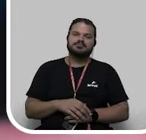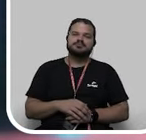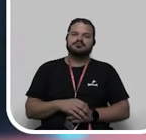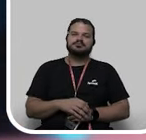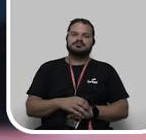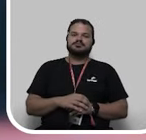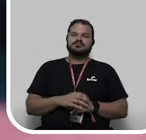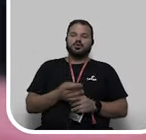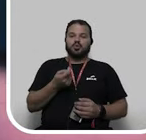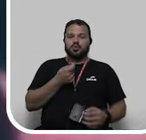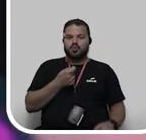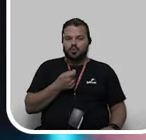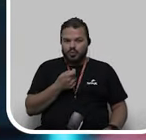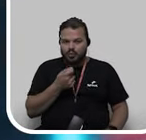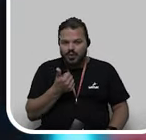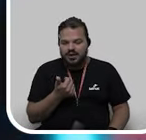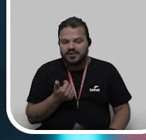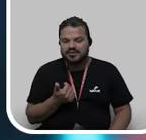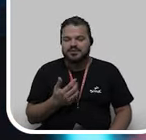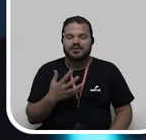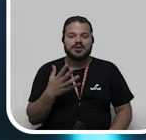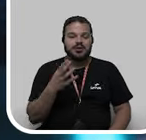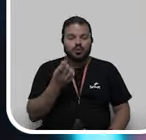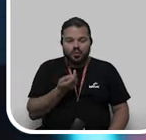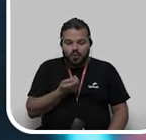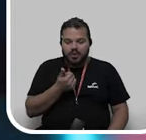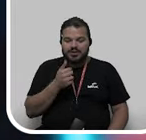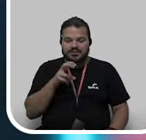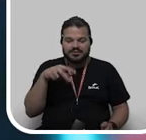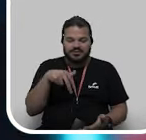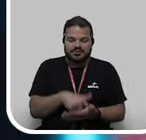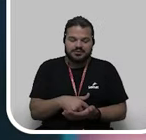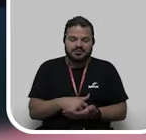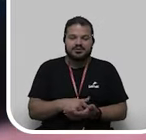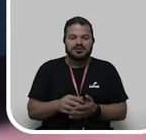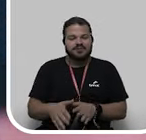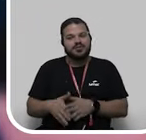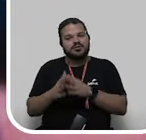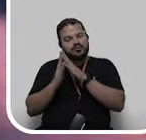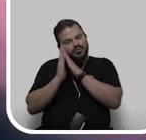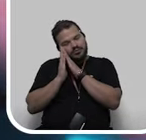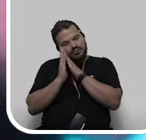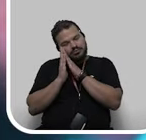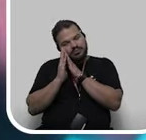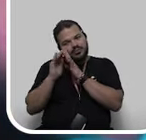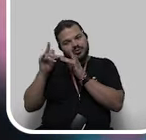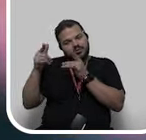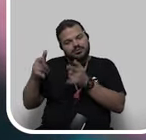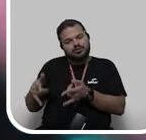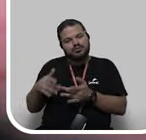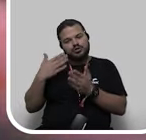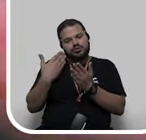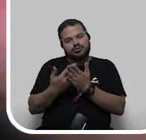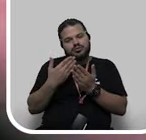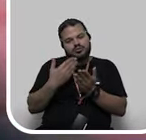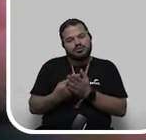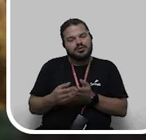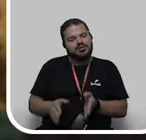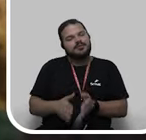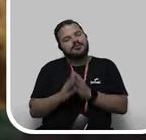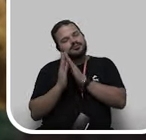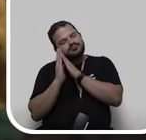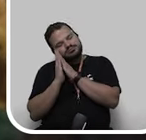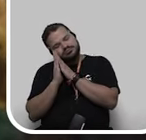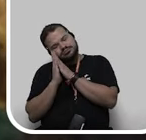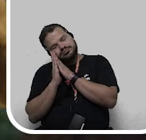eu quase caí, minha filha estava dormindo no quarto. Ela tinha estudado e foi dormir. E